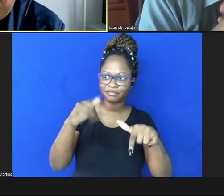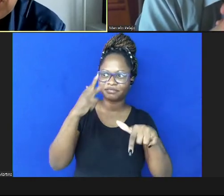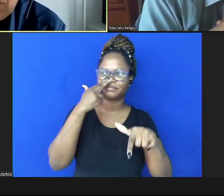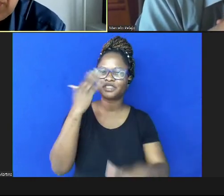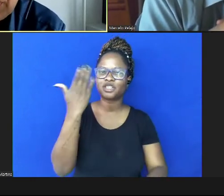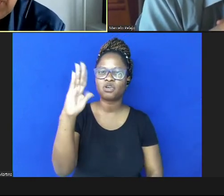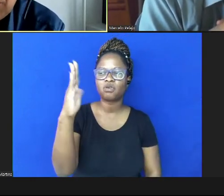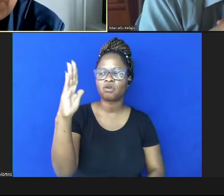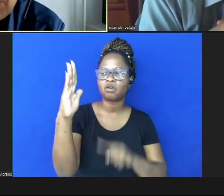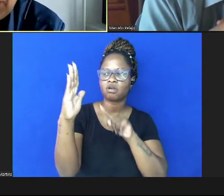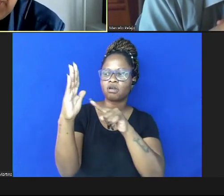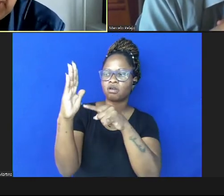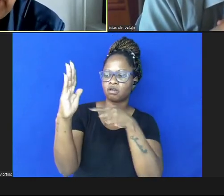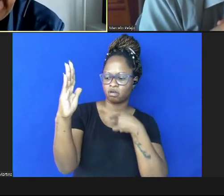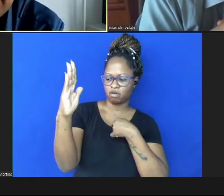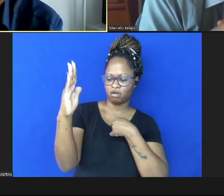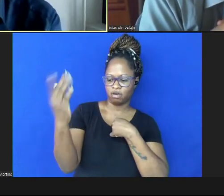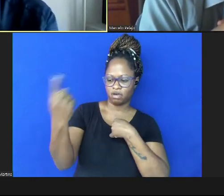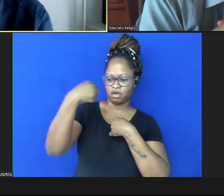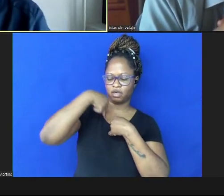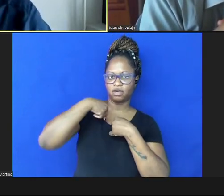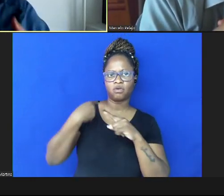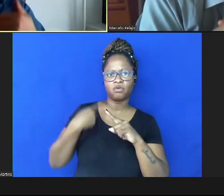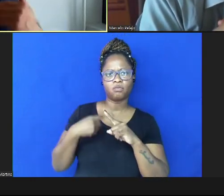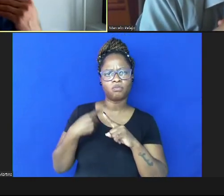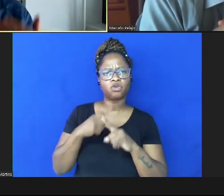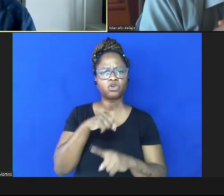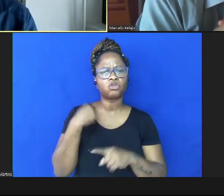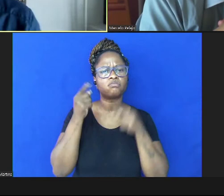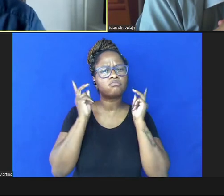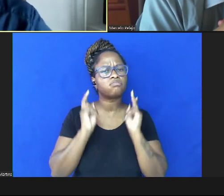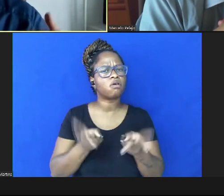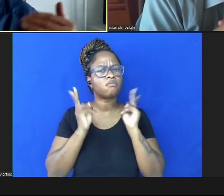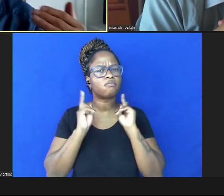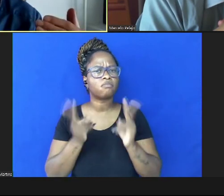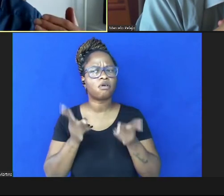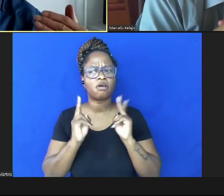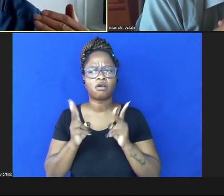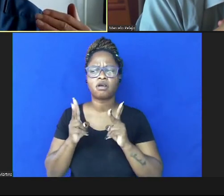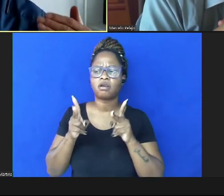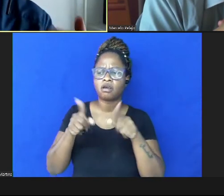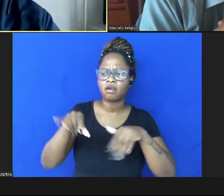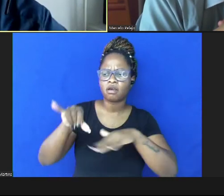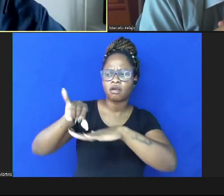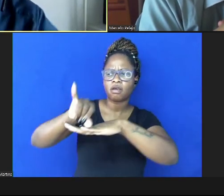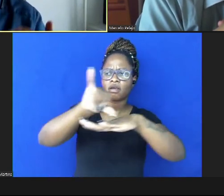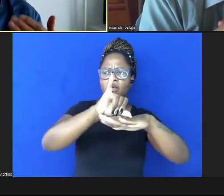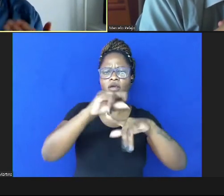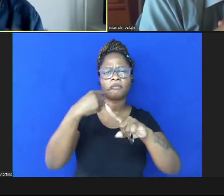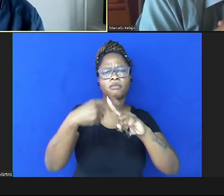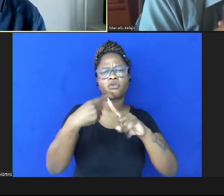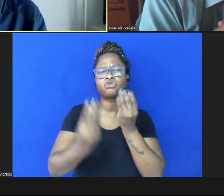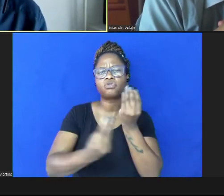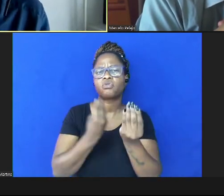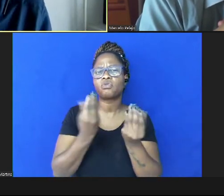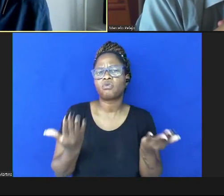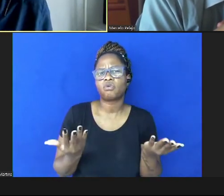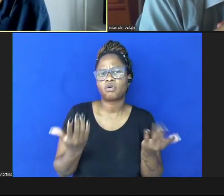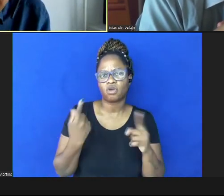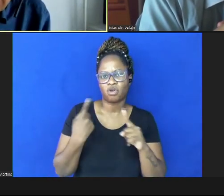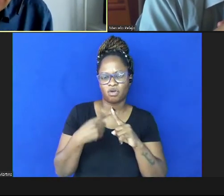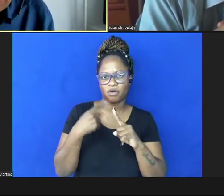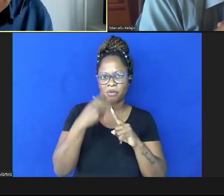que refletir isso. Por que nós mantemos esse espécime como ele é? Por causa desse efeito espelho